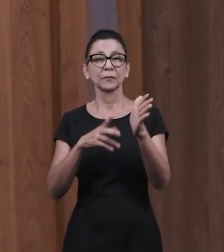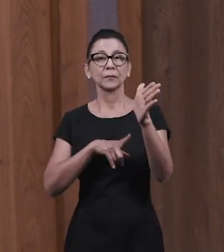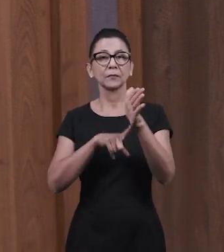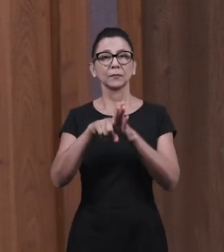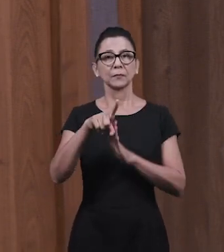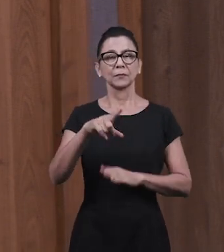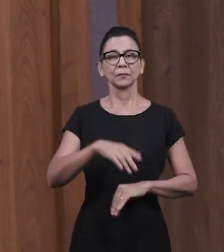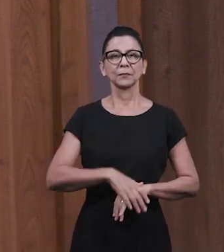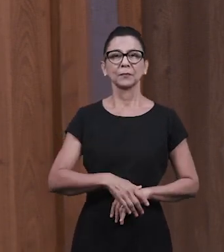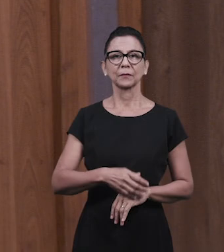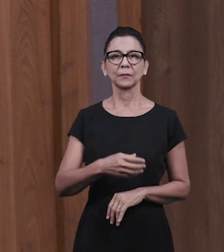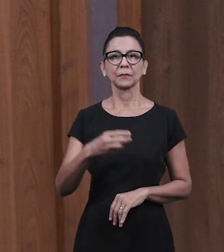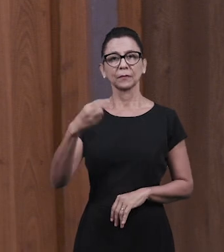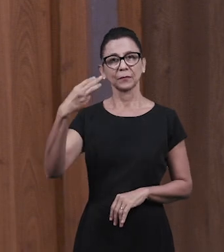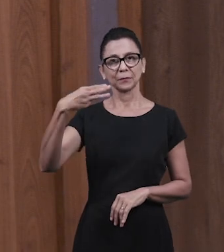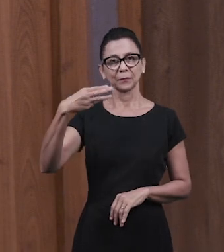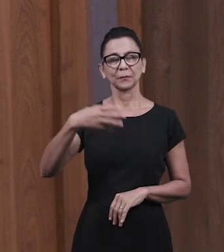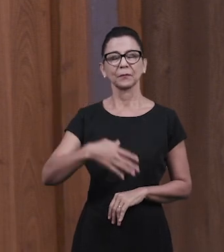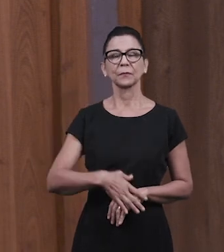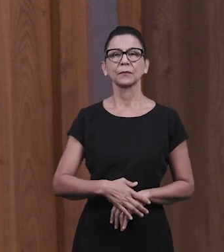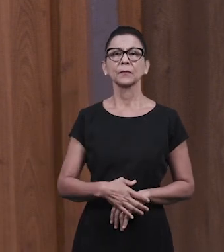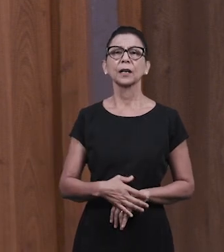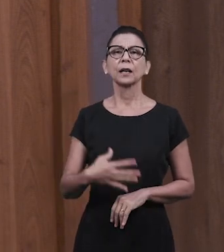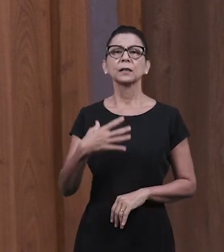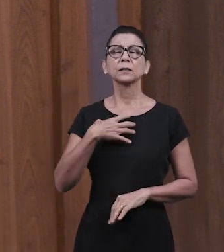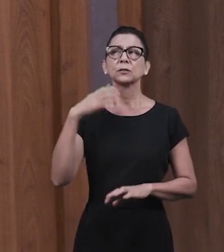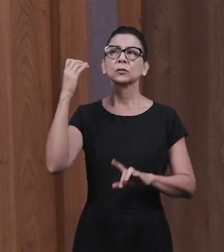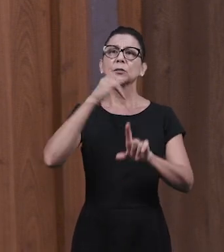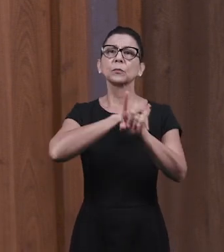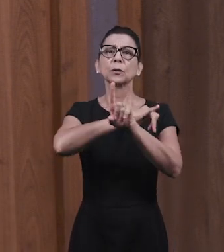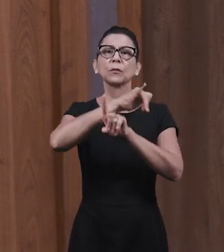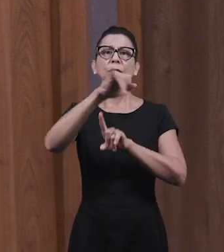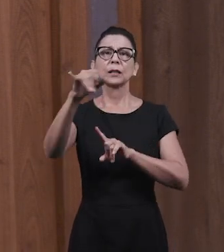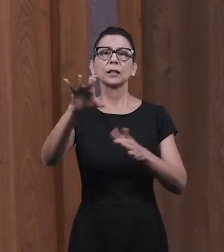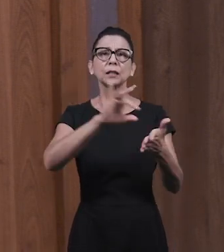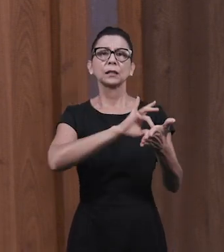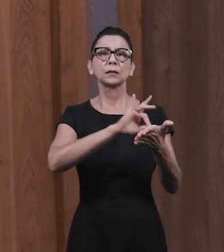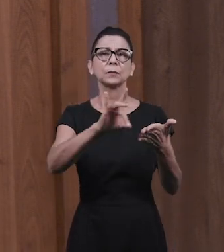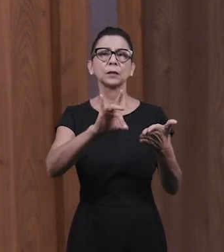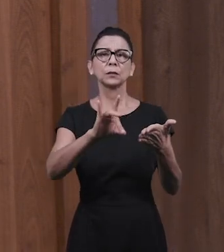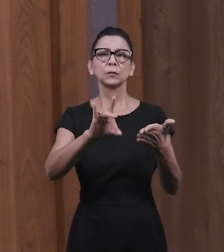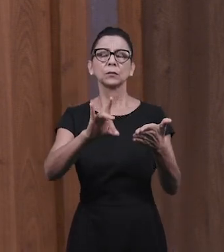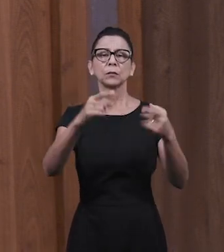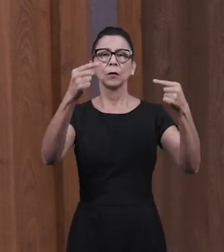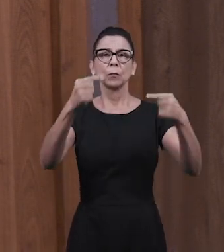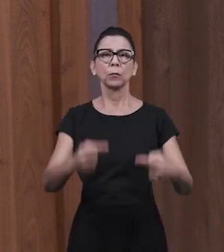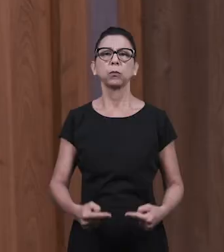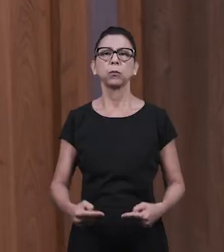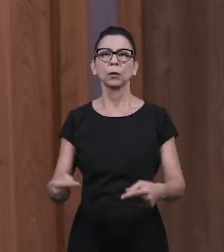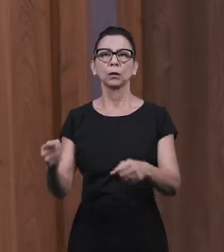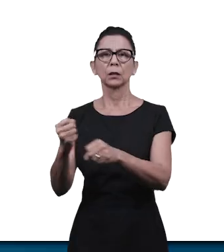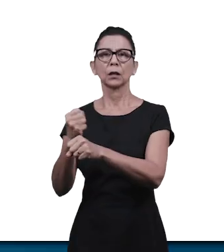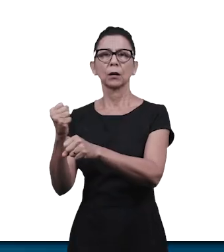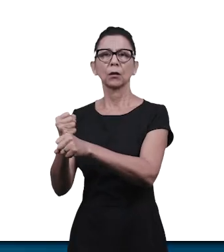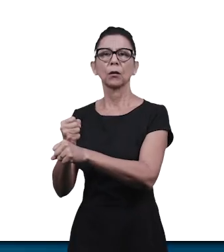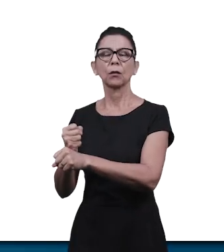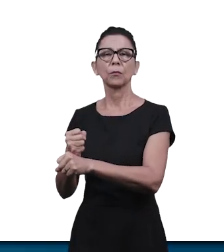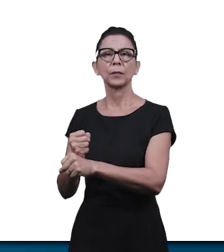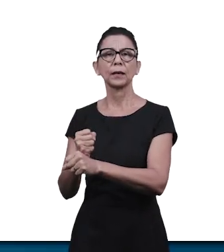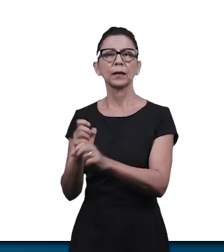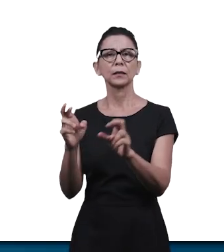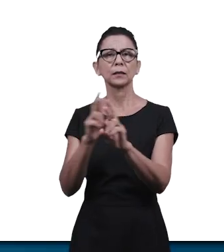última pergunta, que é o sentido profético aqui deste inimigo da obra com relação